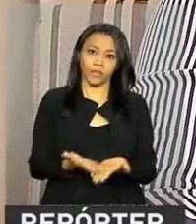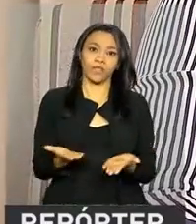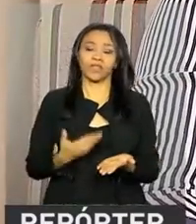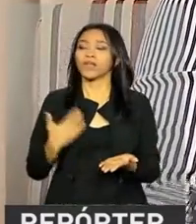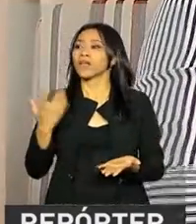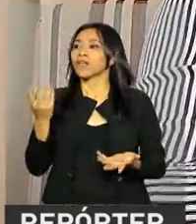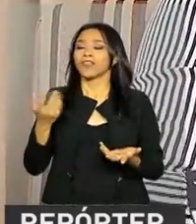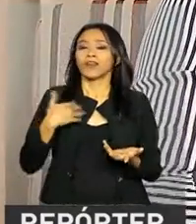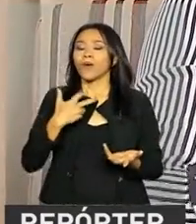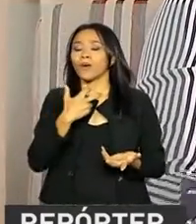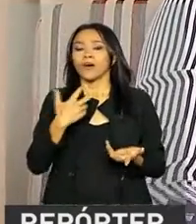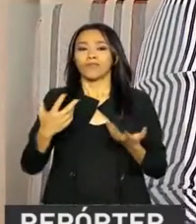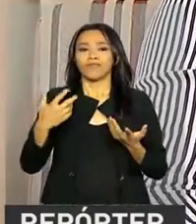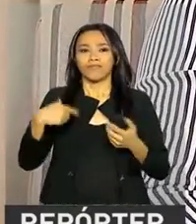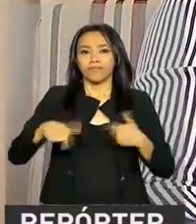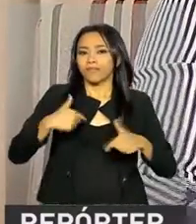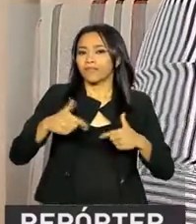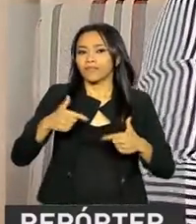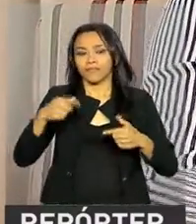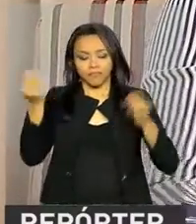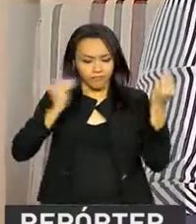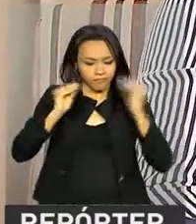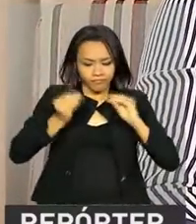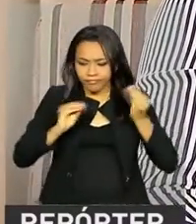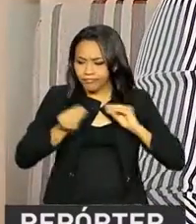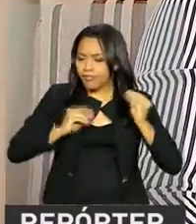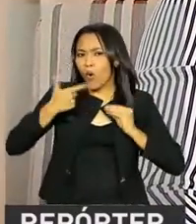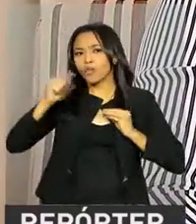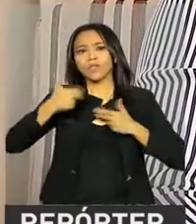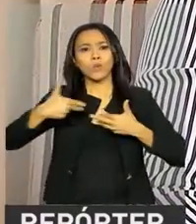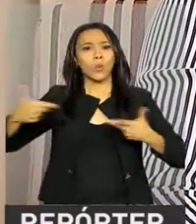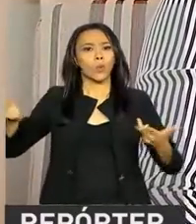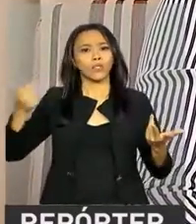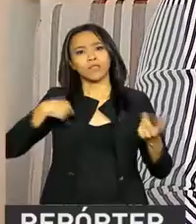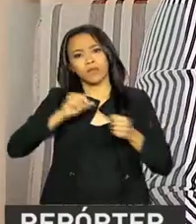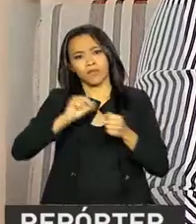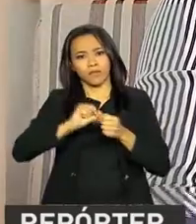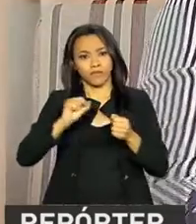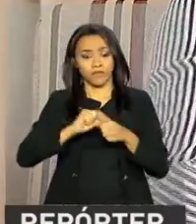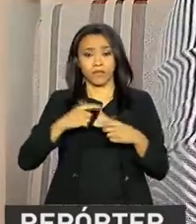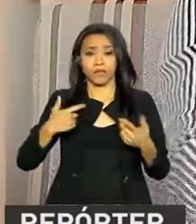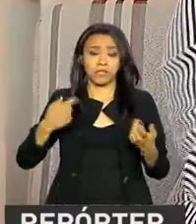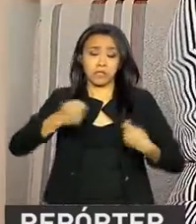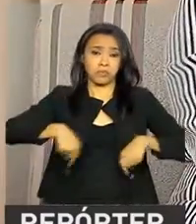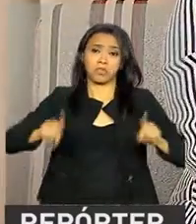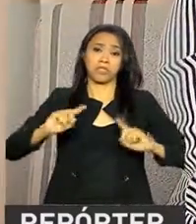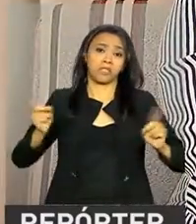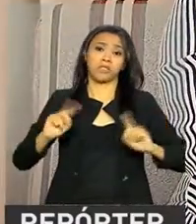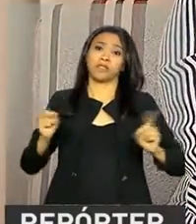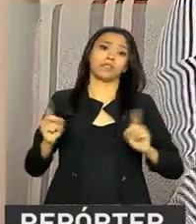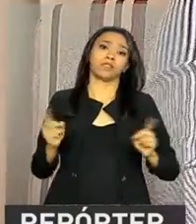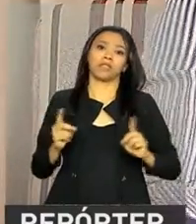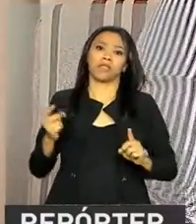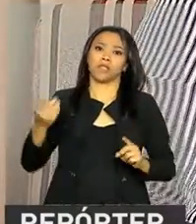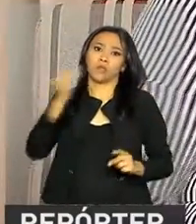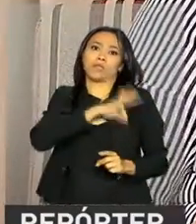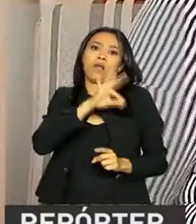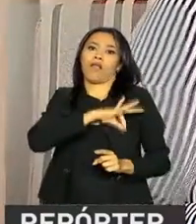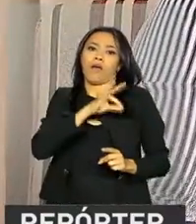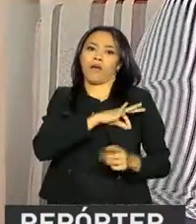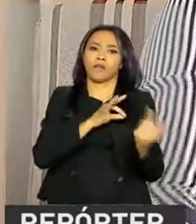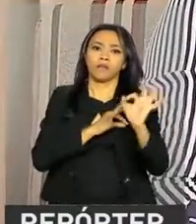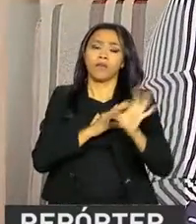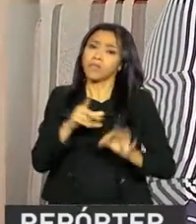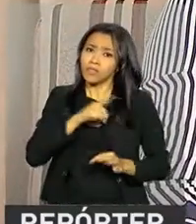preencher meu horário, meu dia a dia com outras coisas que não seja necessariamente que me dê uma renda, mas que eu